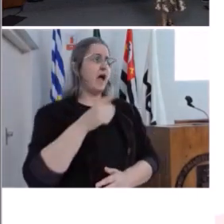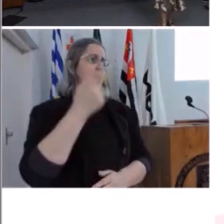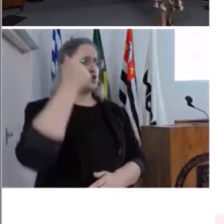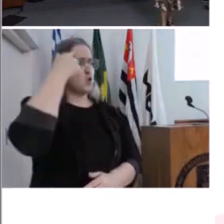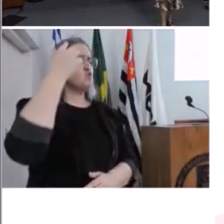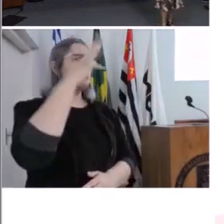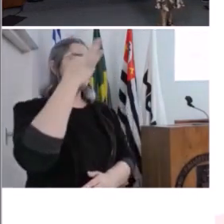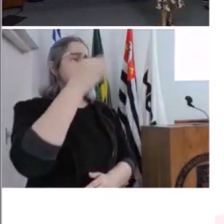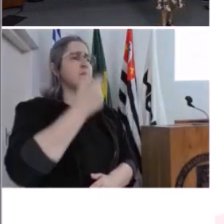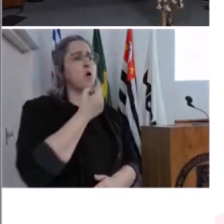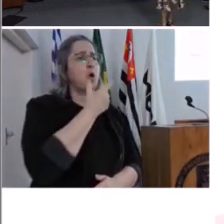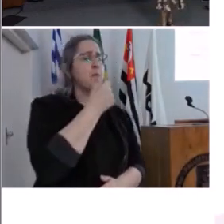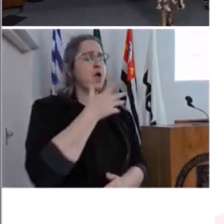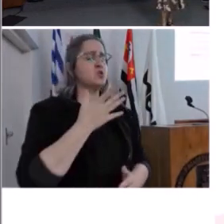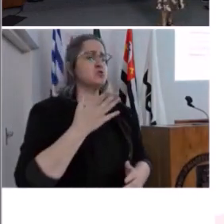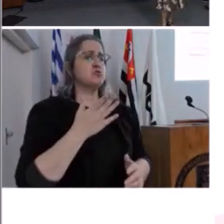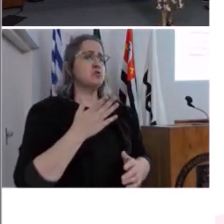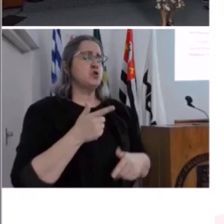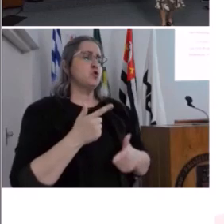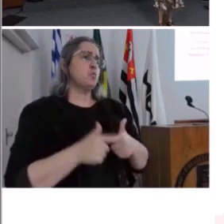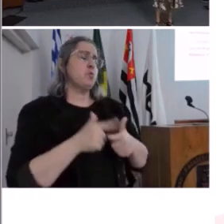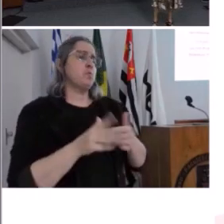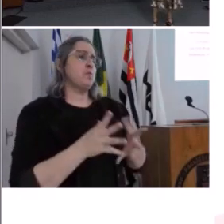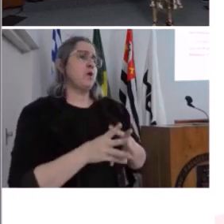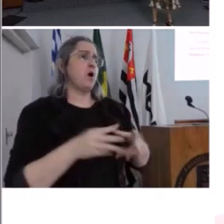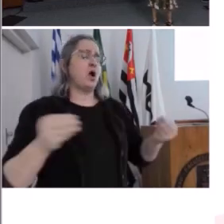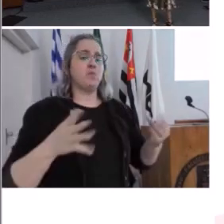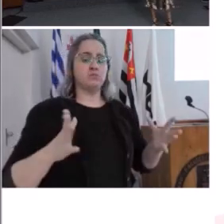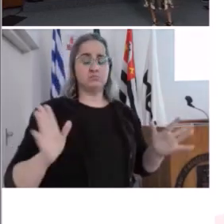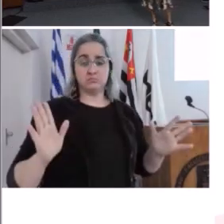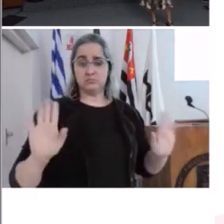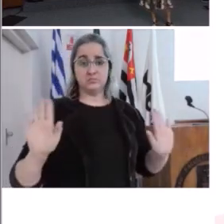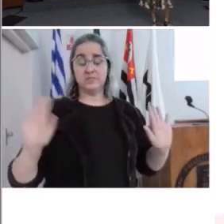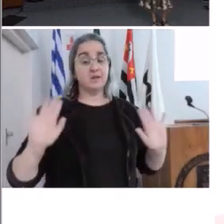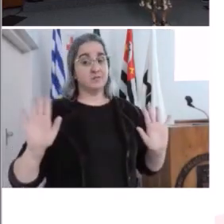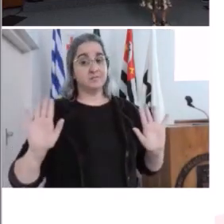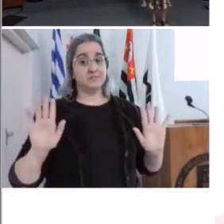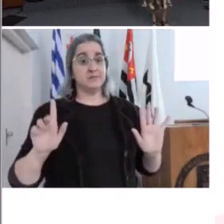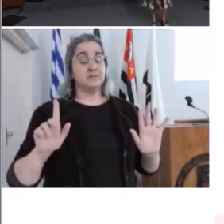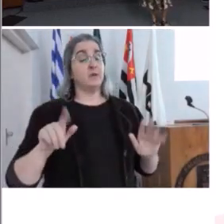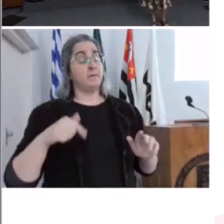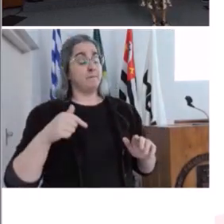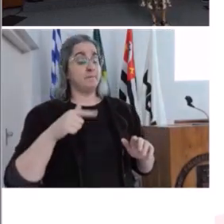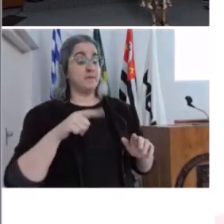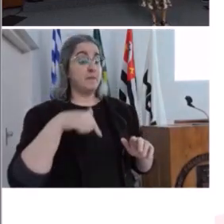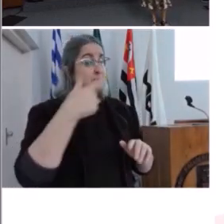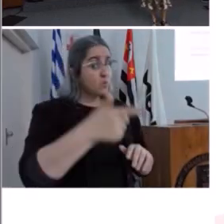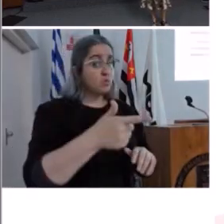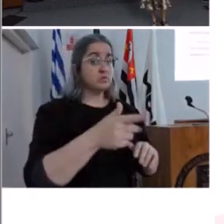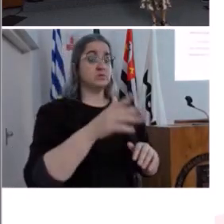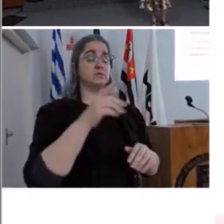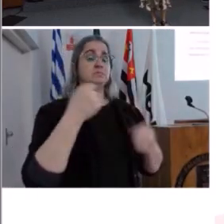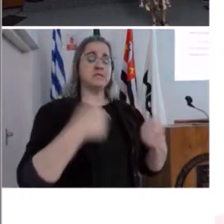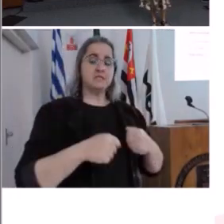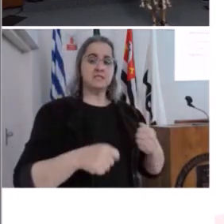numa boa e vai tentar resolver o seu problema. Depois começam a vir as terapias, os tratamentos um pouco mais